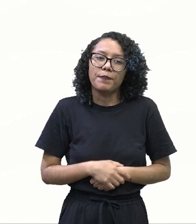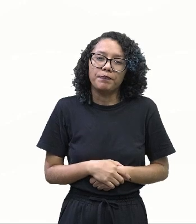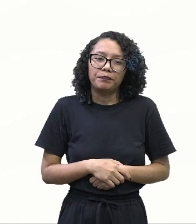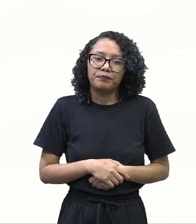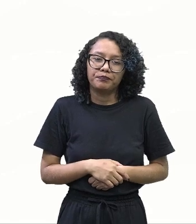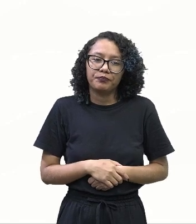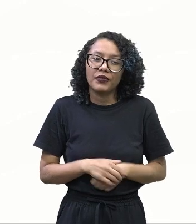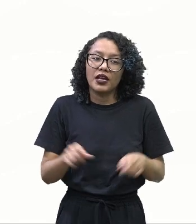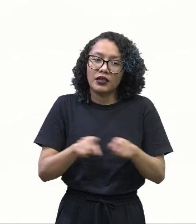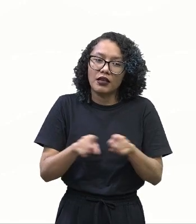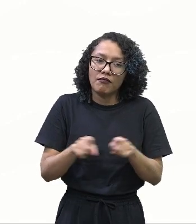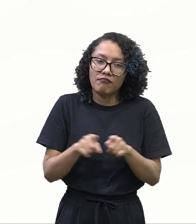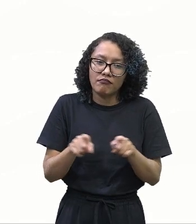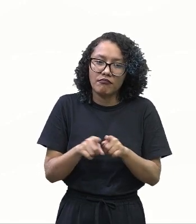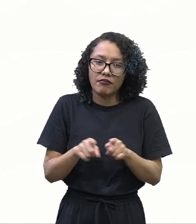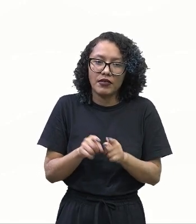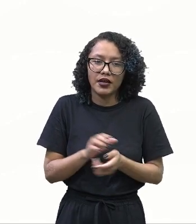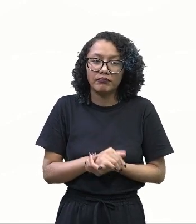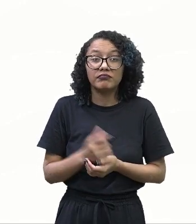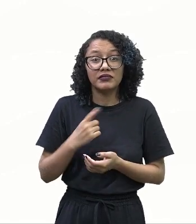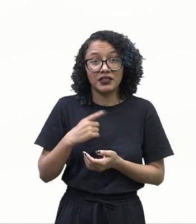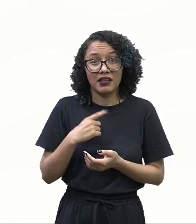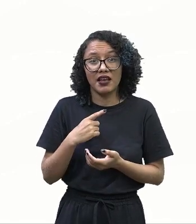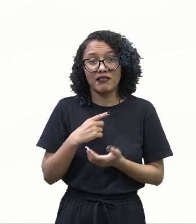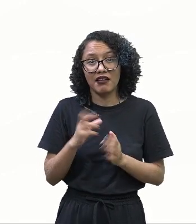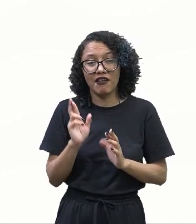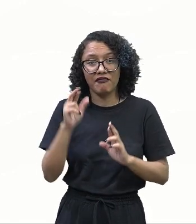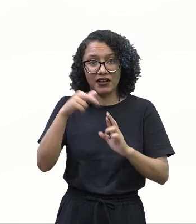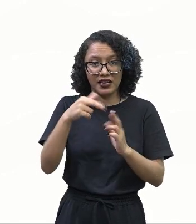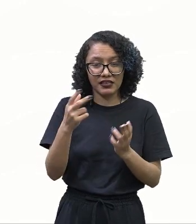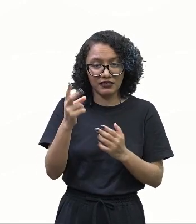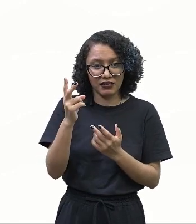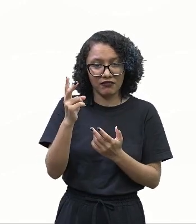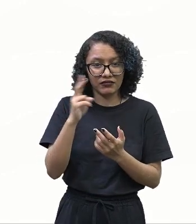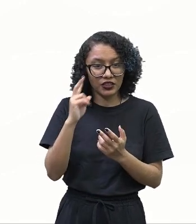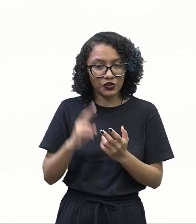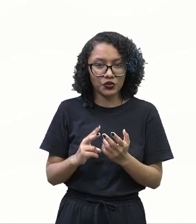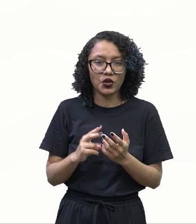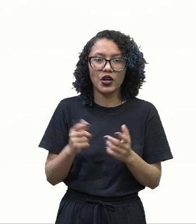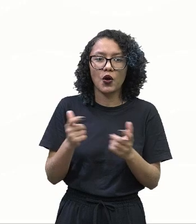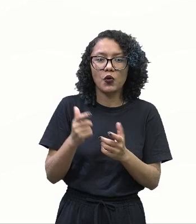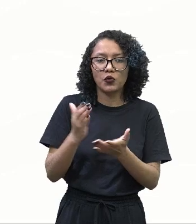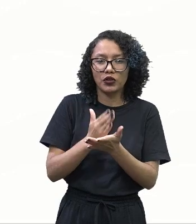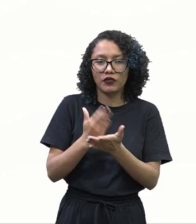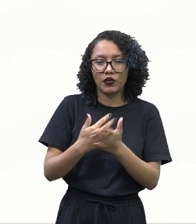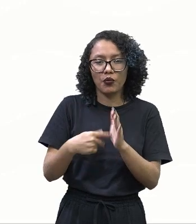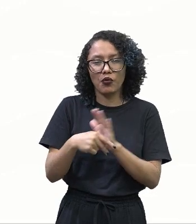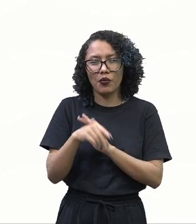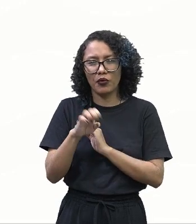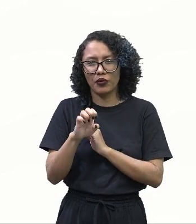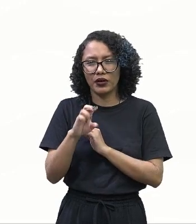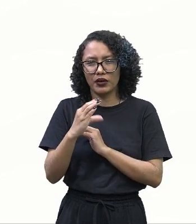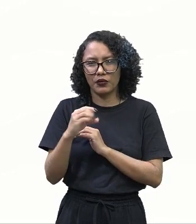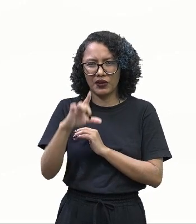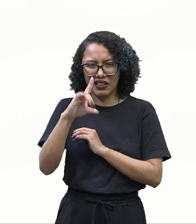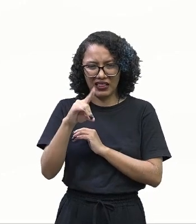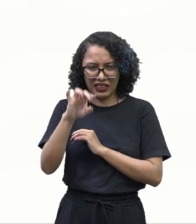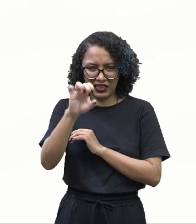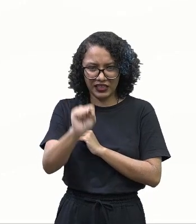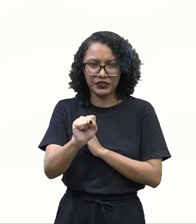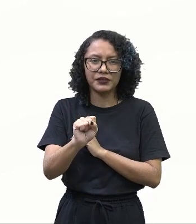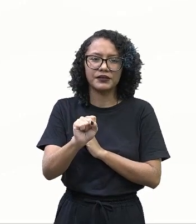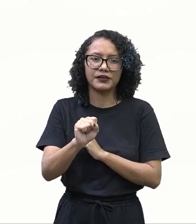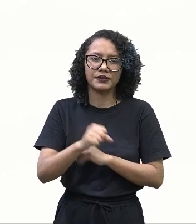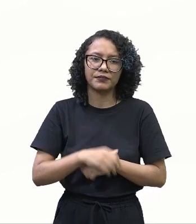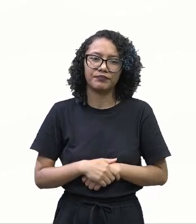Euclides da Cunha, na obra Os Sertões. Então é um legado cultural que ele deixa a respeito